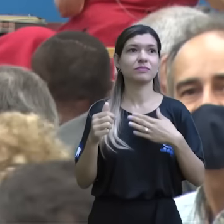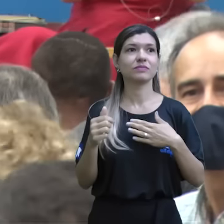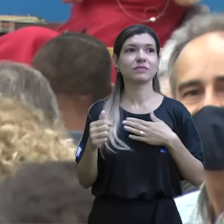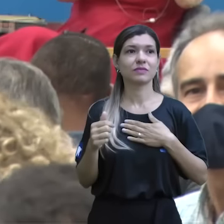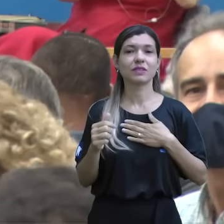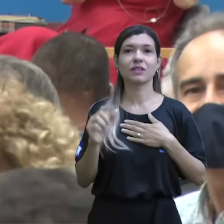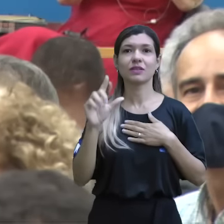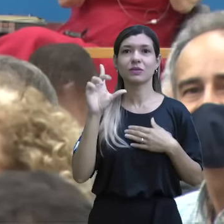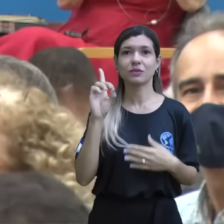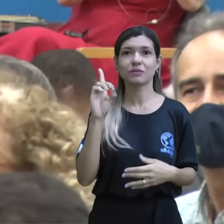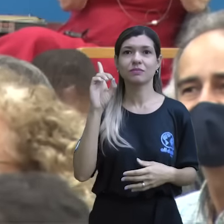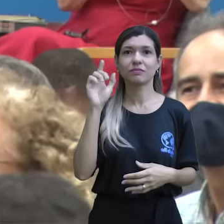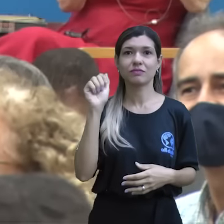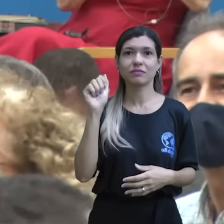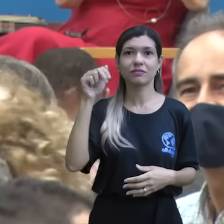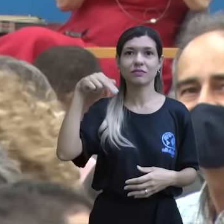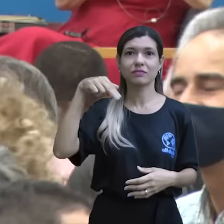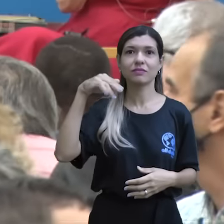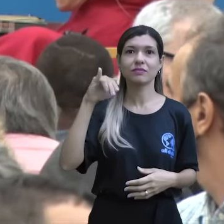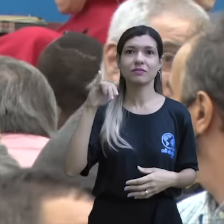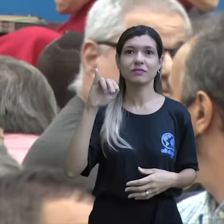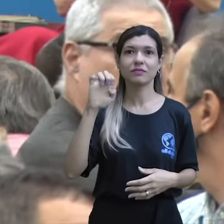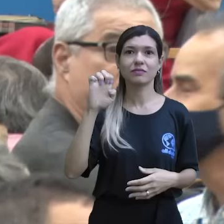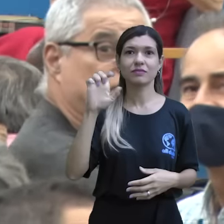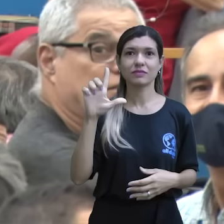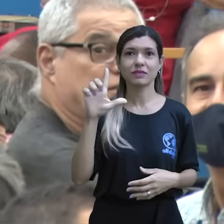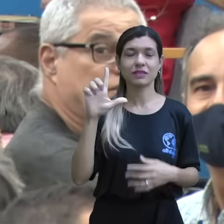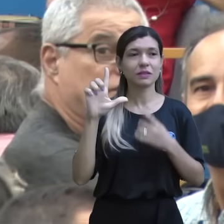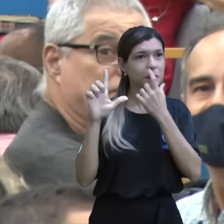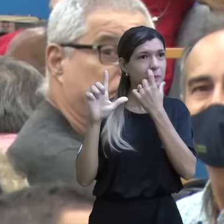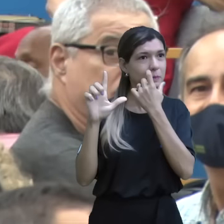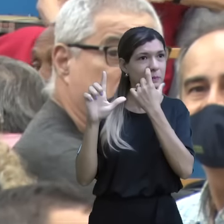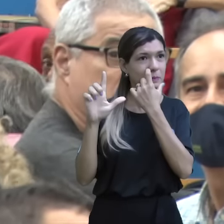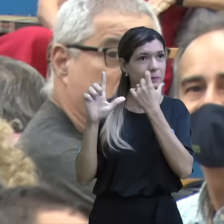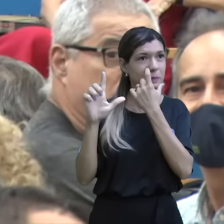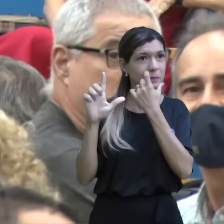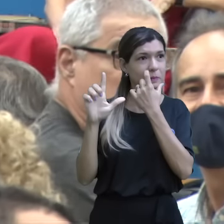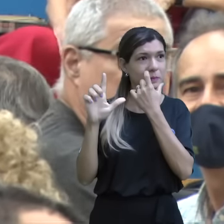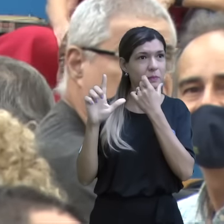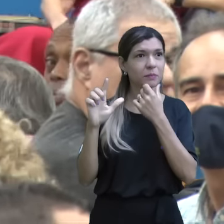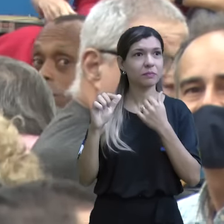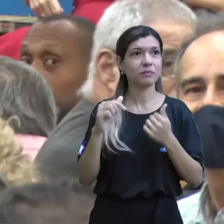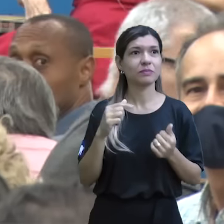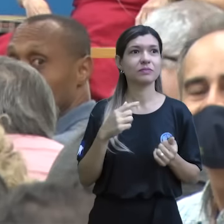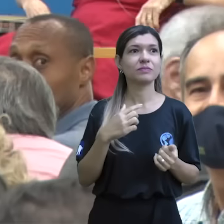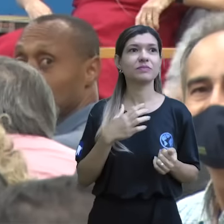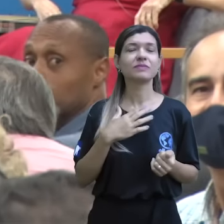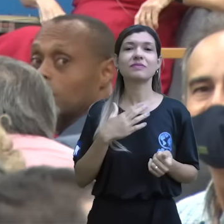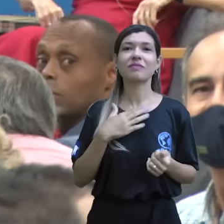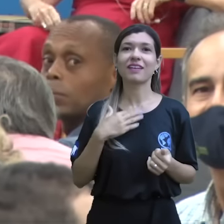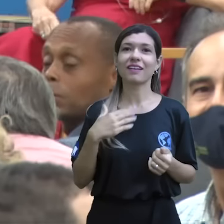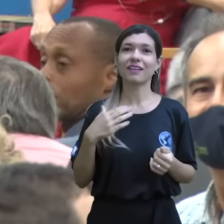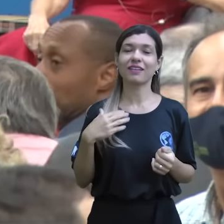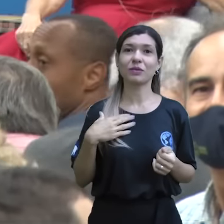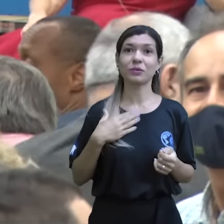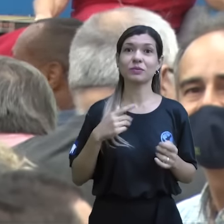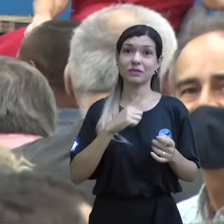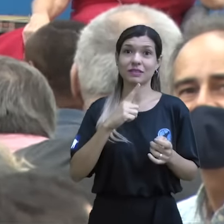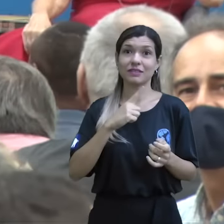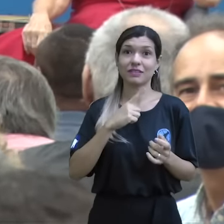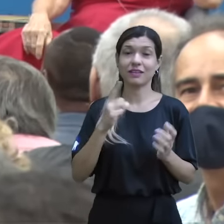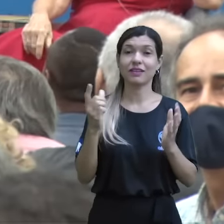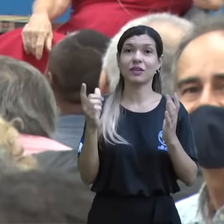O cartaz no CCBB, aqui. Gente. Yes. No CCBB, tá? No CCBB, com